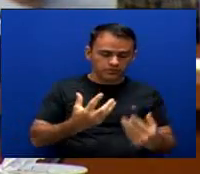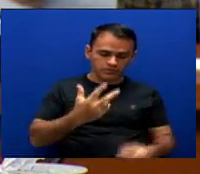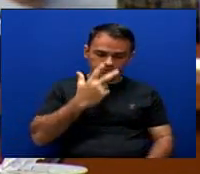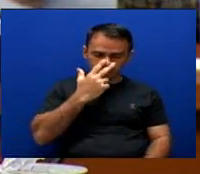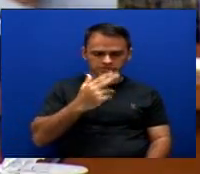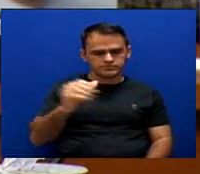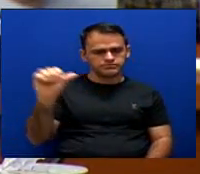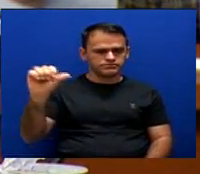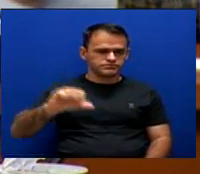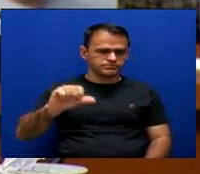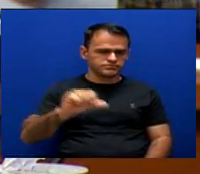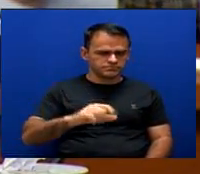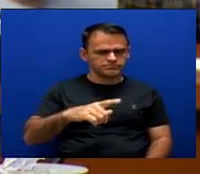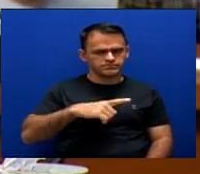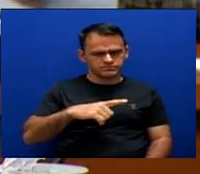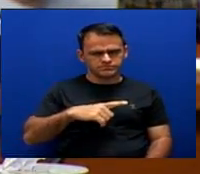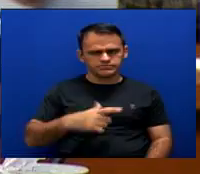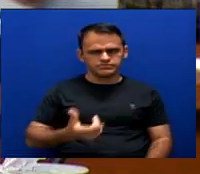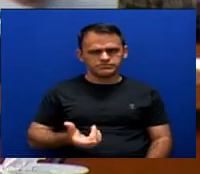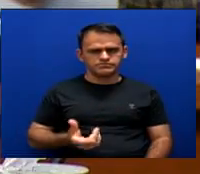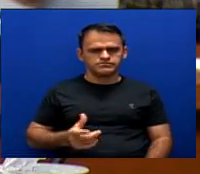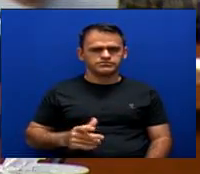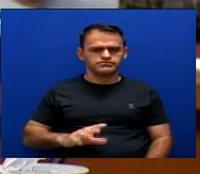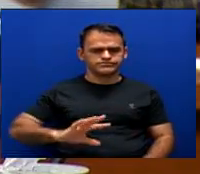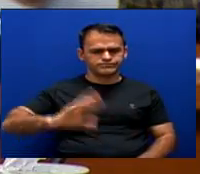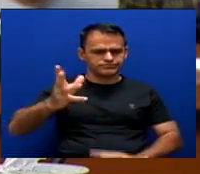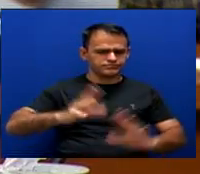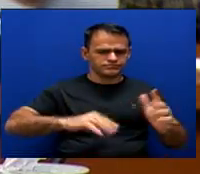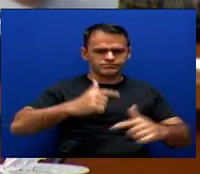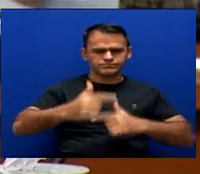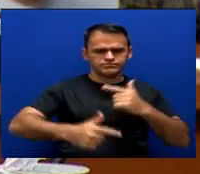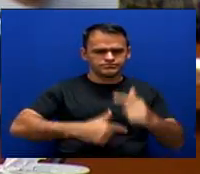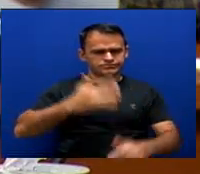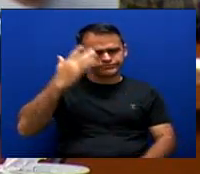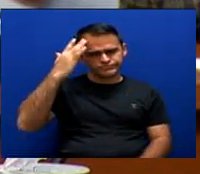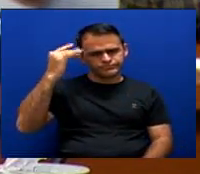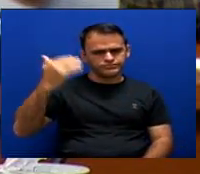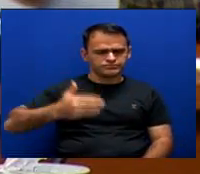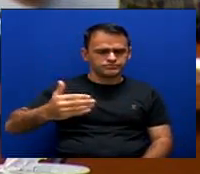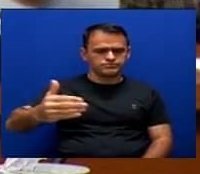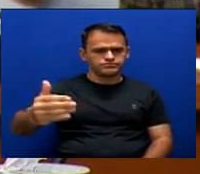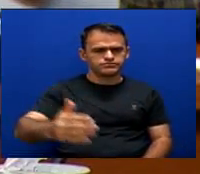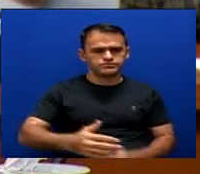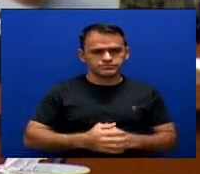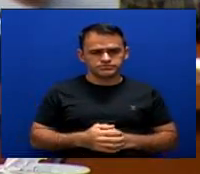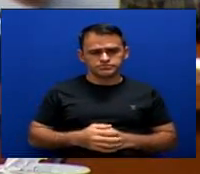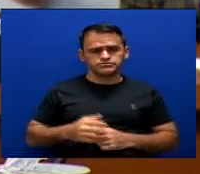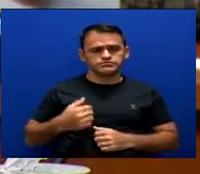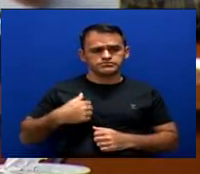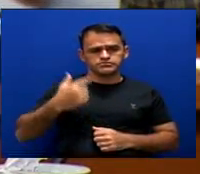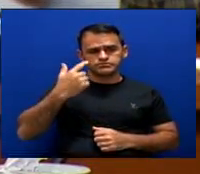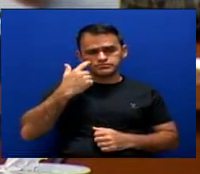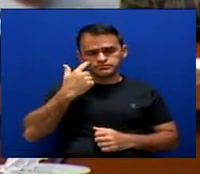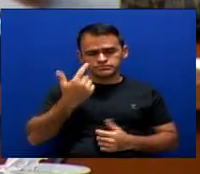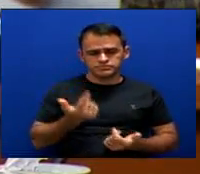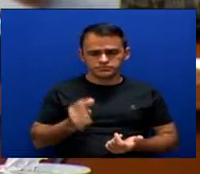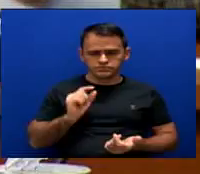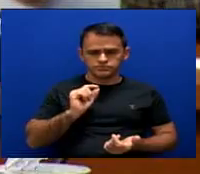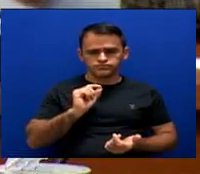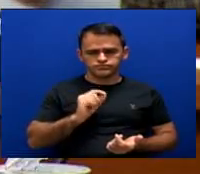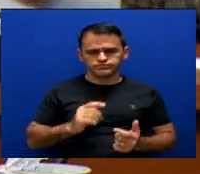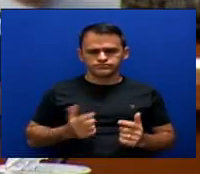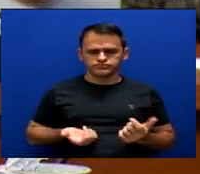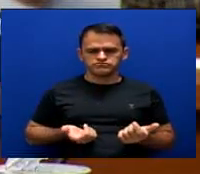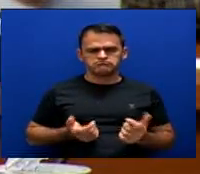ruins que acontece que são as dinâmicas do dia a dia e aí eu fiquei pensando na questão dos moderados da educação continuada é